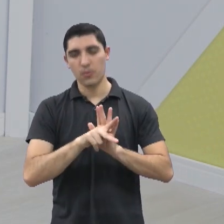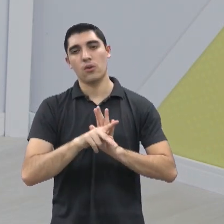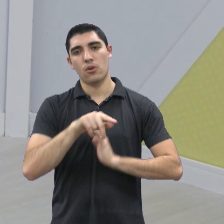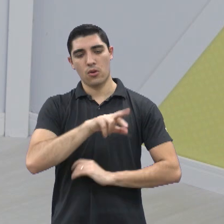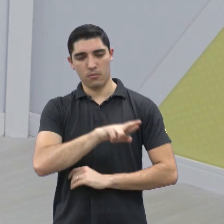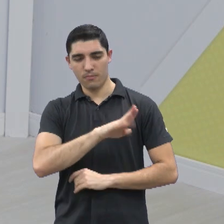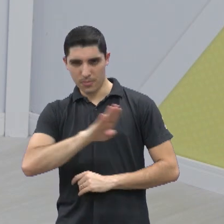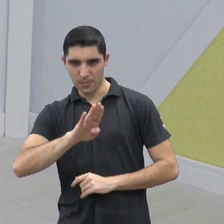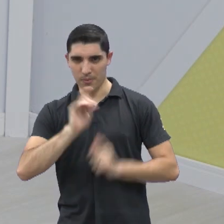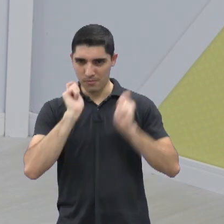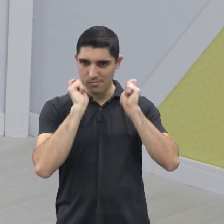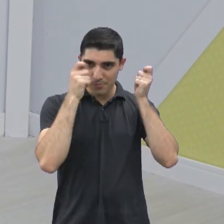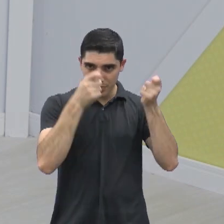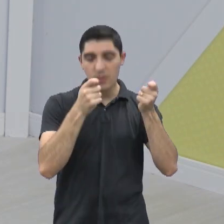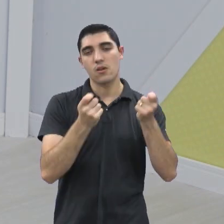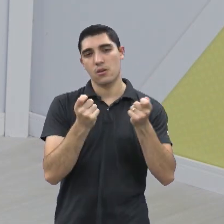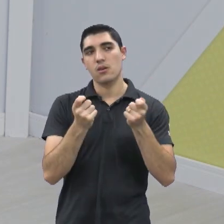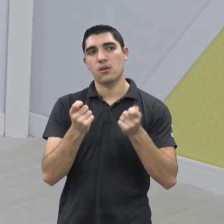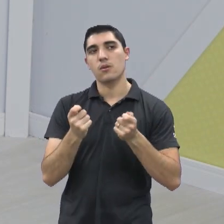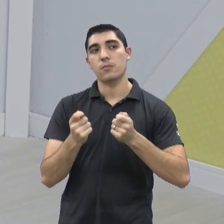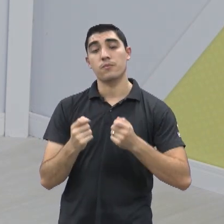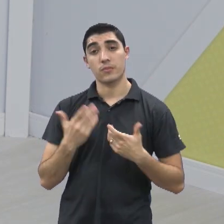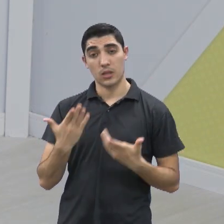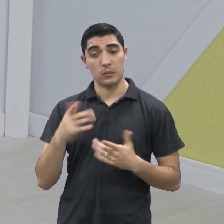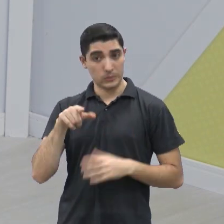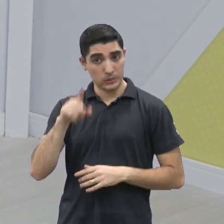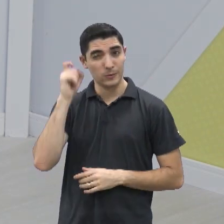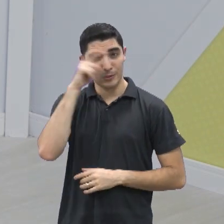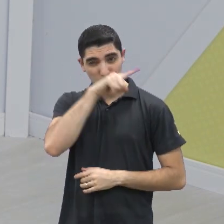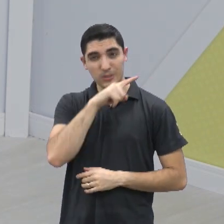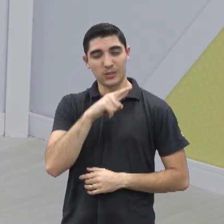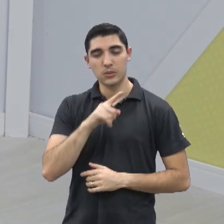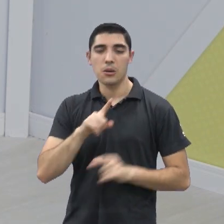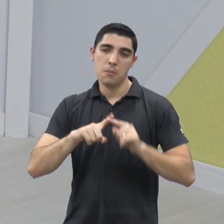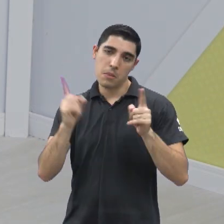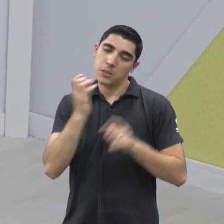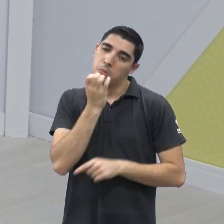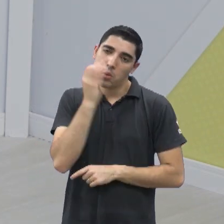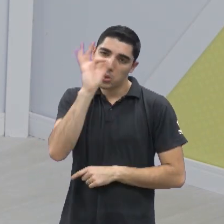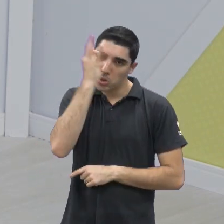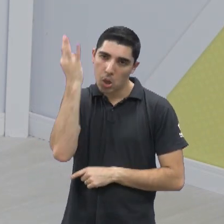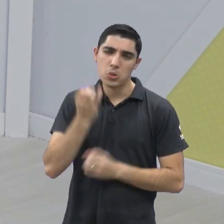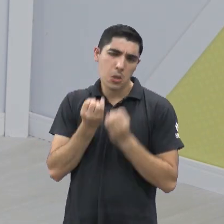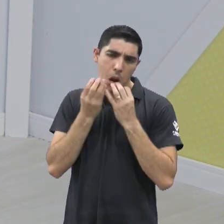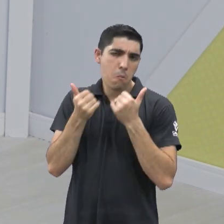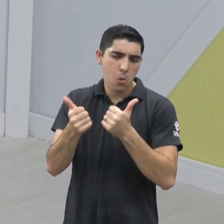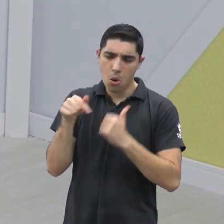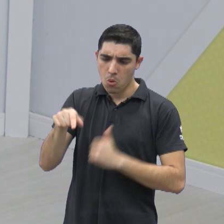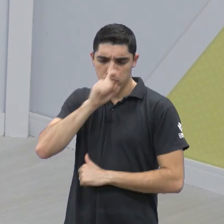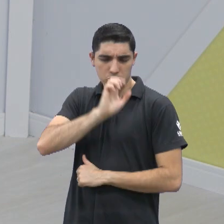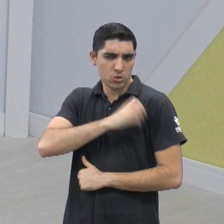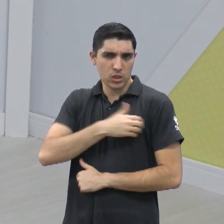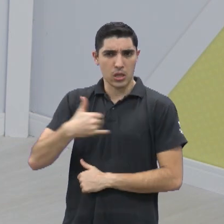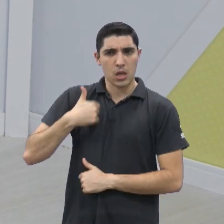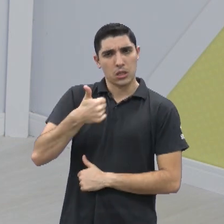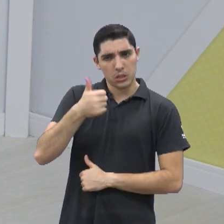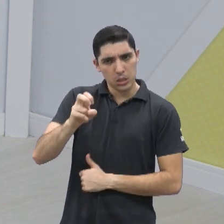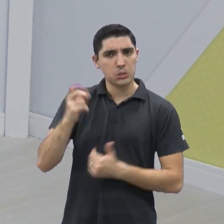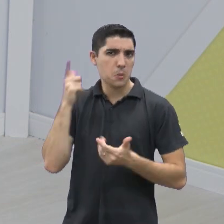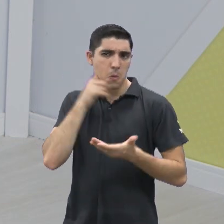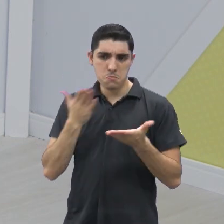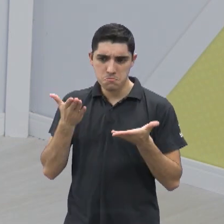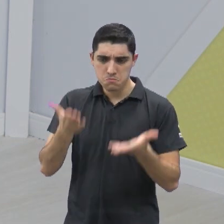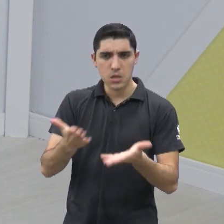de casa contra o Ituano. Situação complicada dos meninos, mas sucesso. A campanha até aqui é uma boa campanha, chegando na terceira fase do